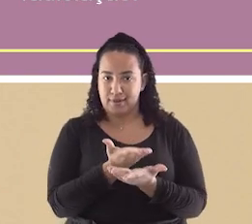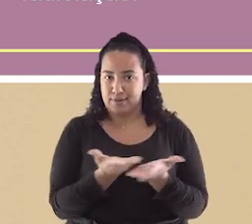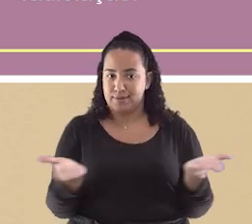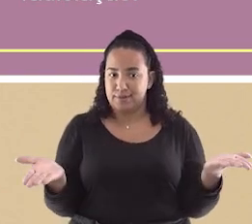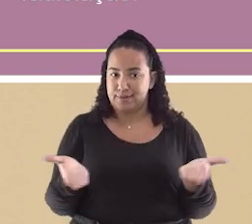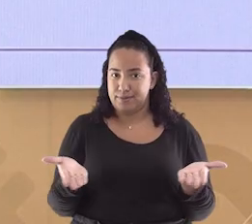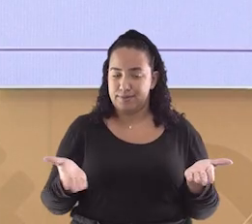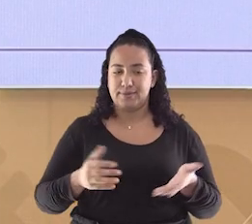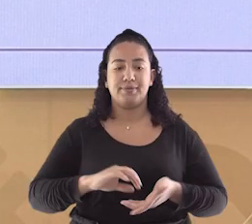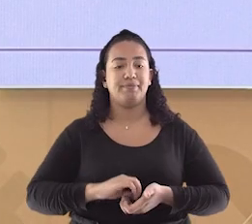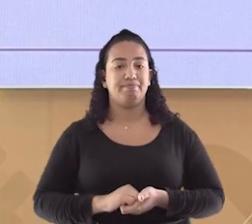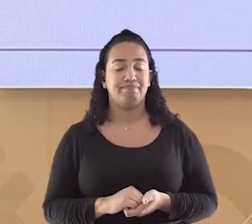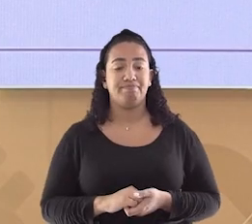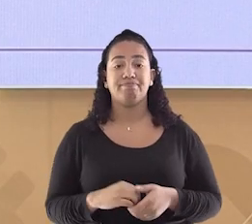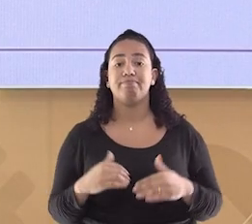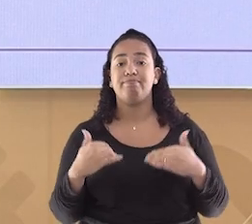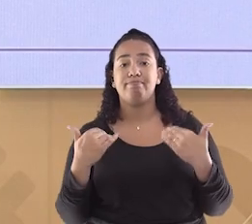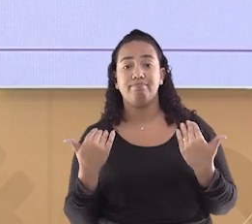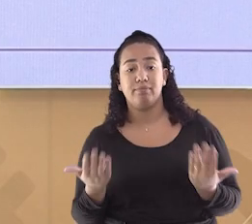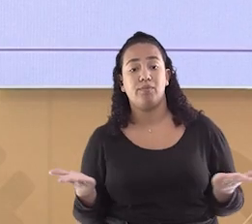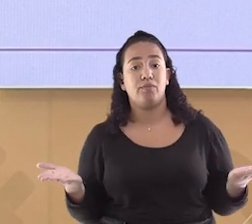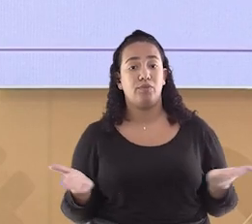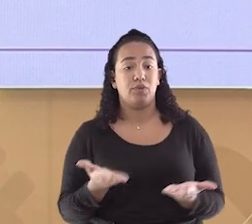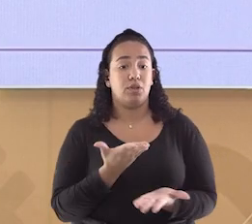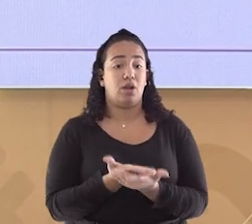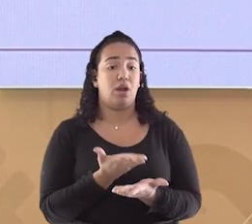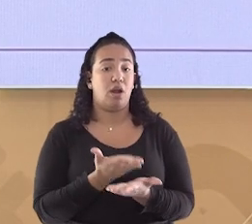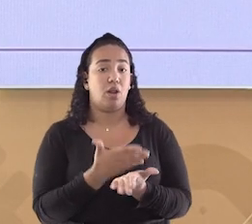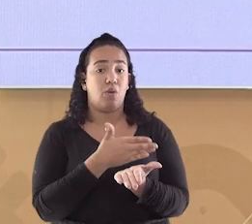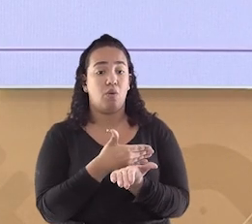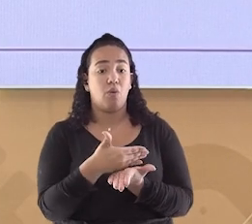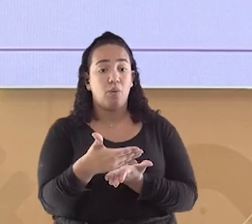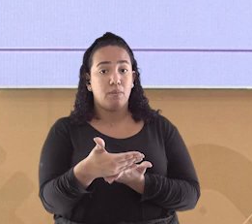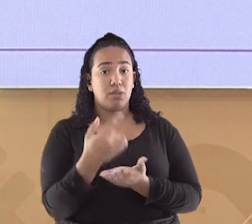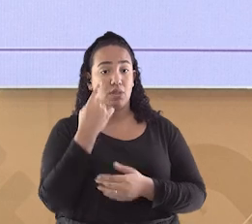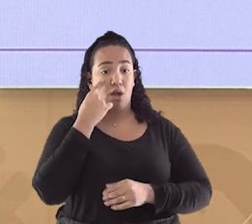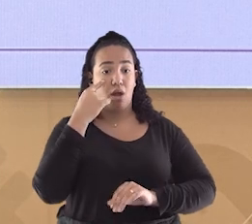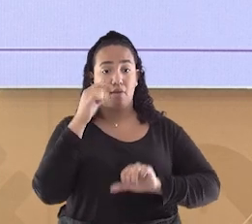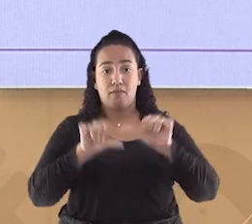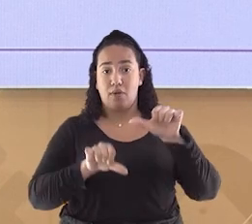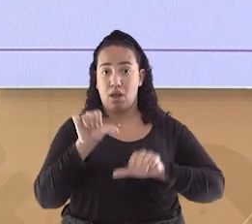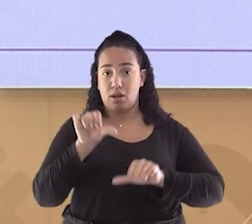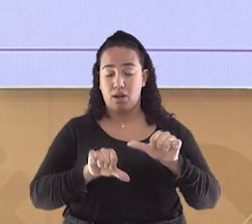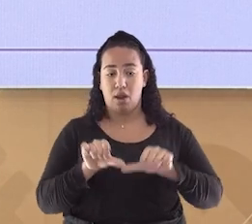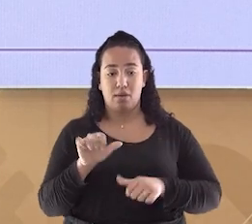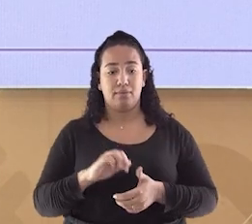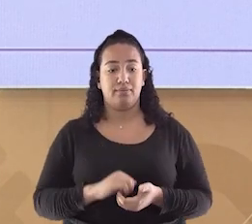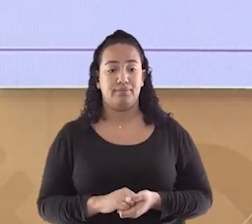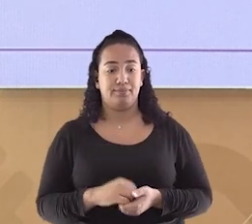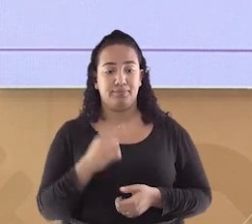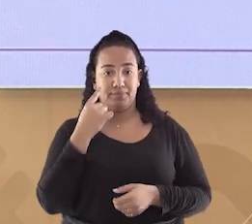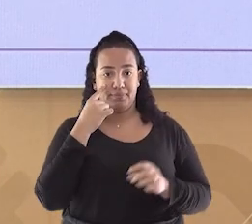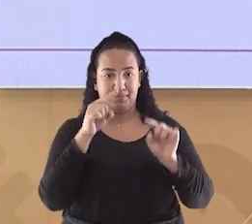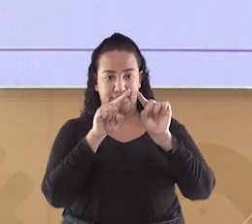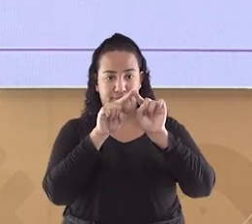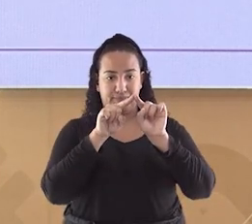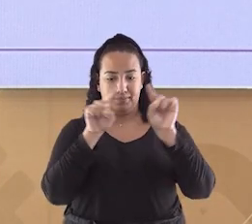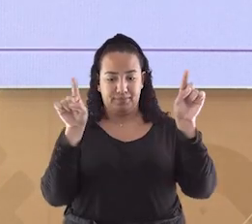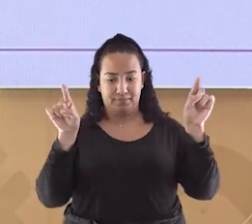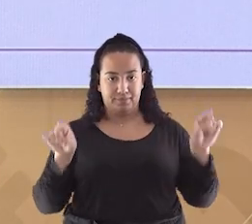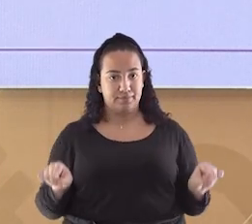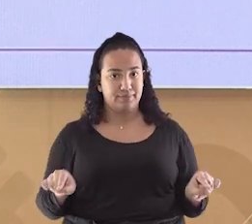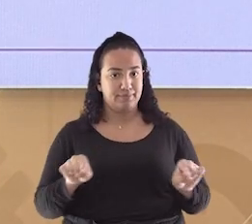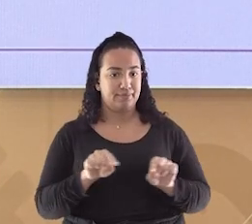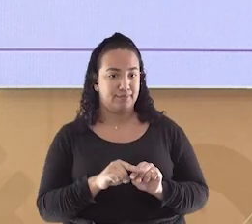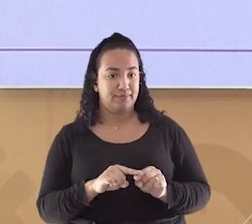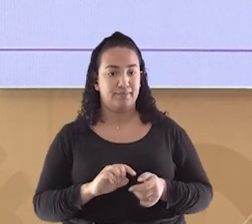nessa aula. Vamos começar a nossa aula de hoje analisando esse quadrado.